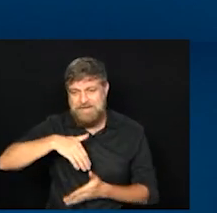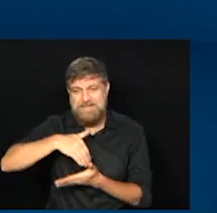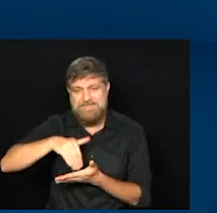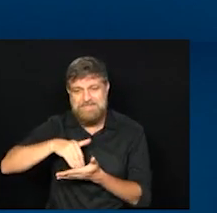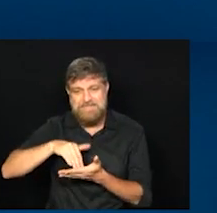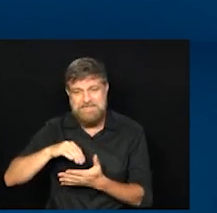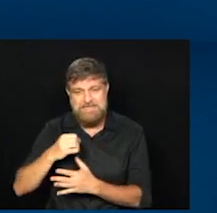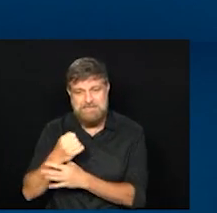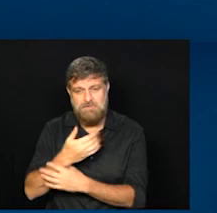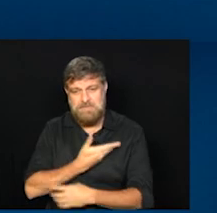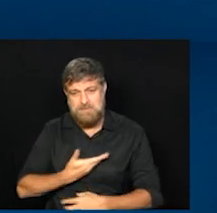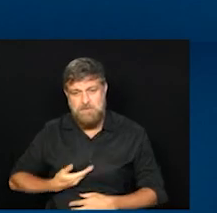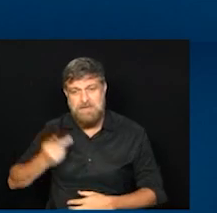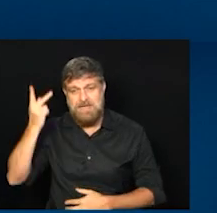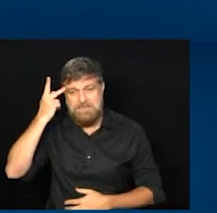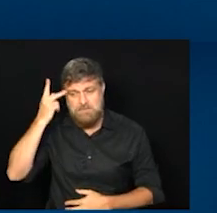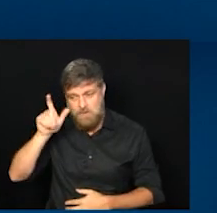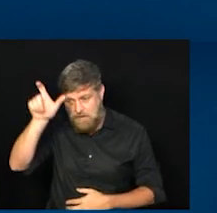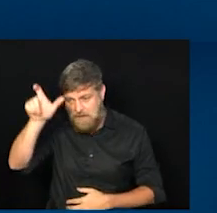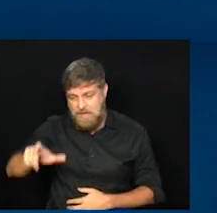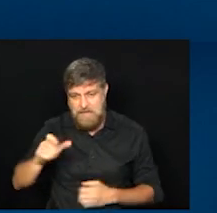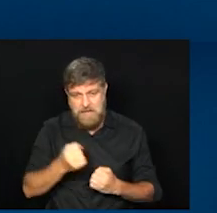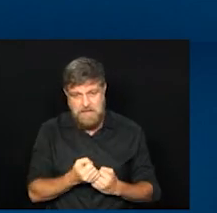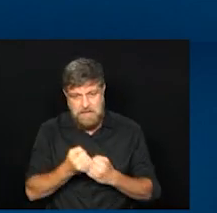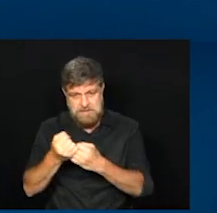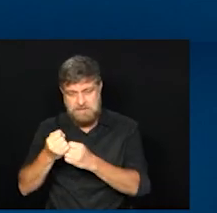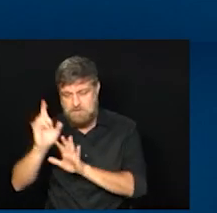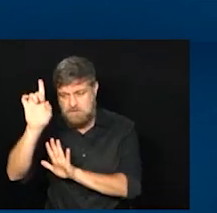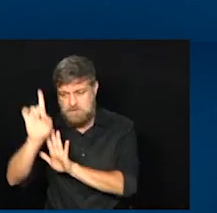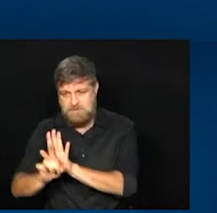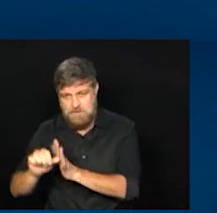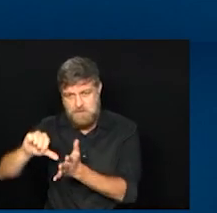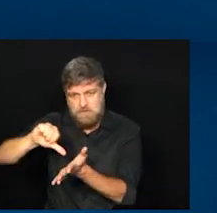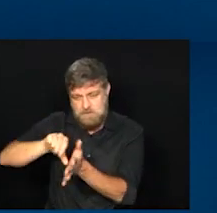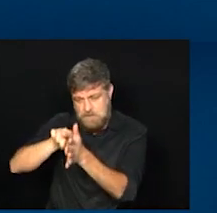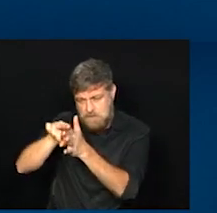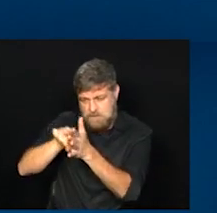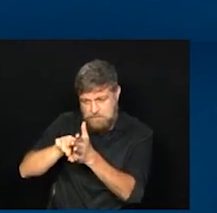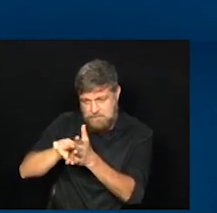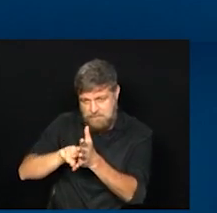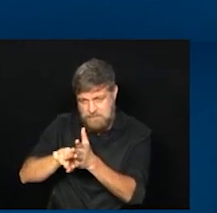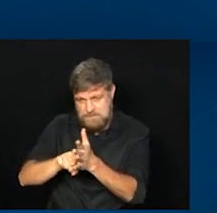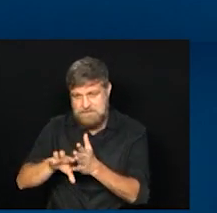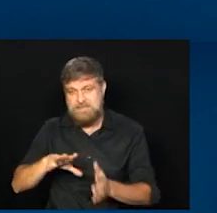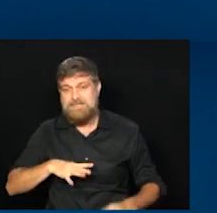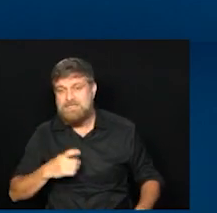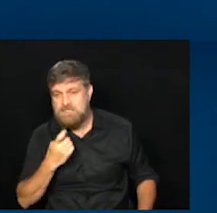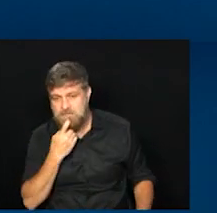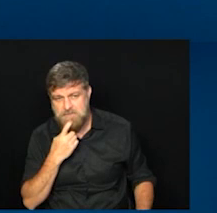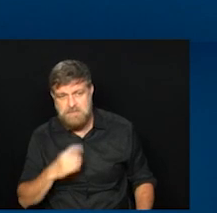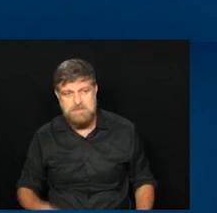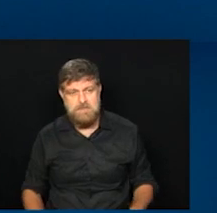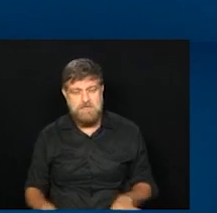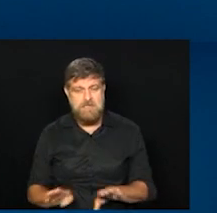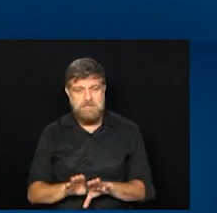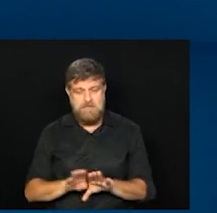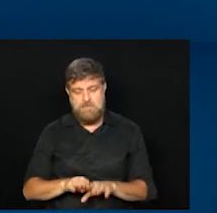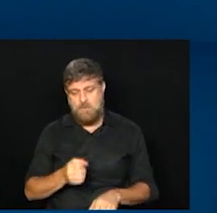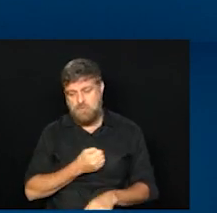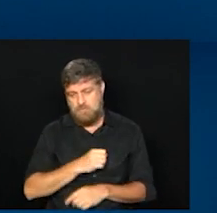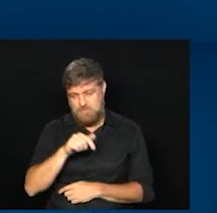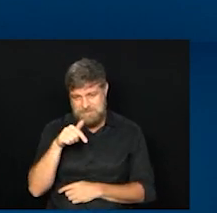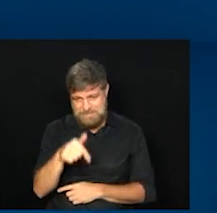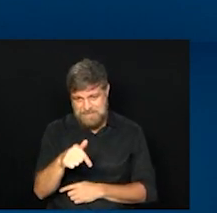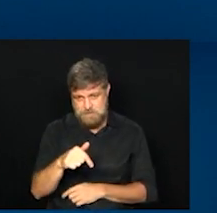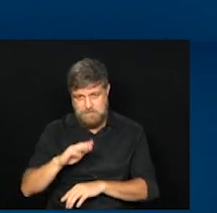São Paulo, exercendo o cargo de assistente da diretoria do Núcleo de Perícias de Campinas. E, por fim, será analisado o projeto de autoria